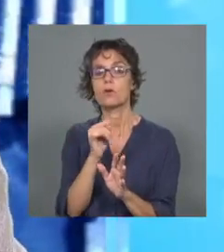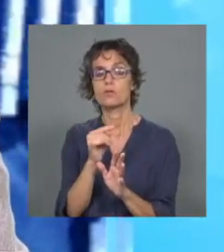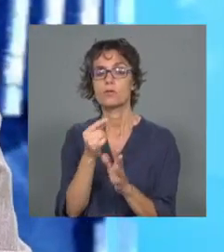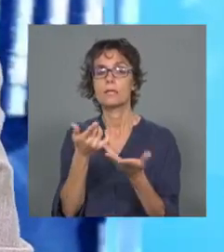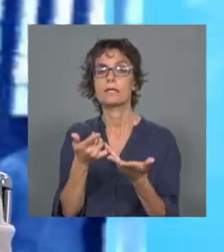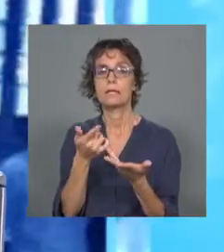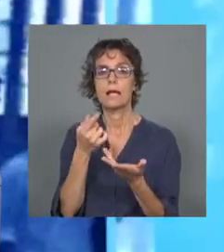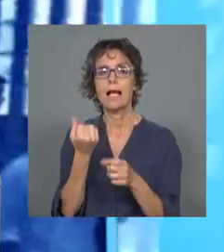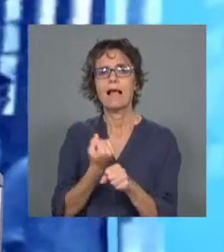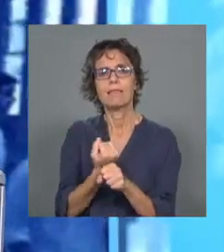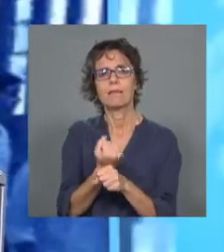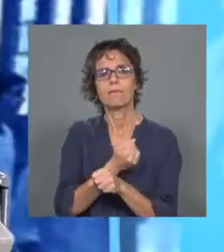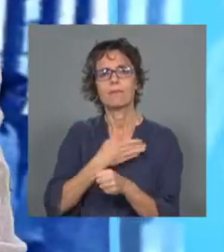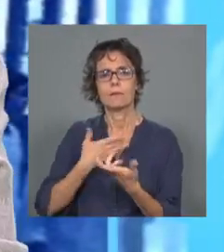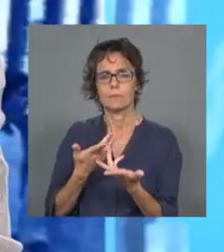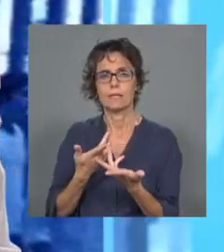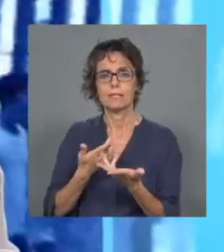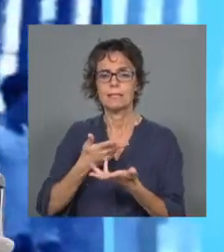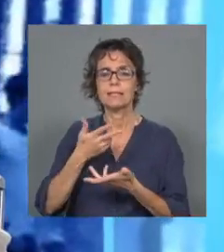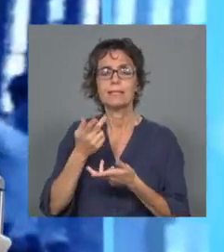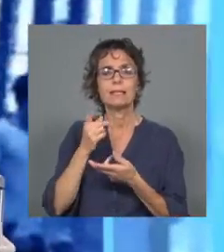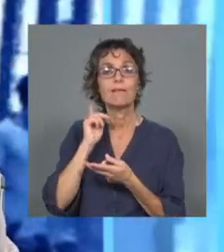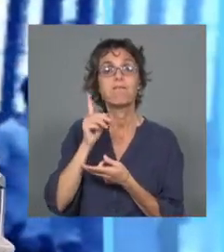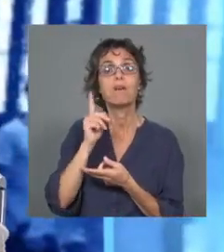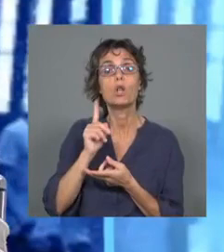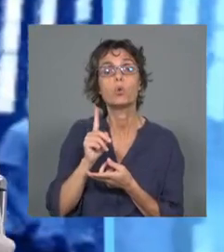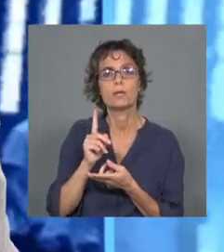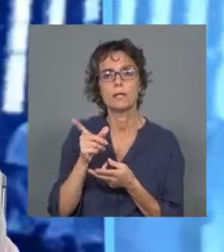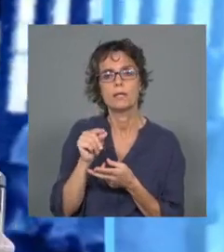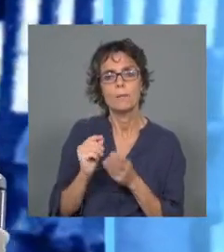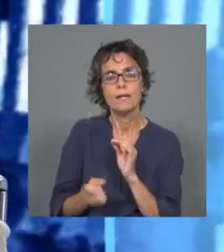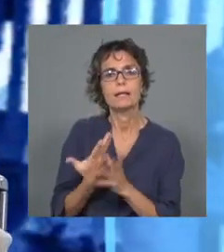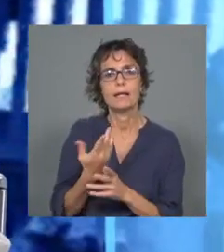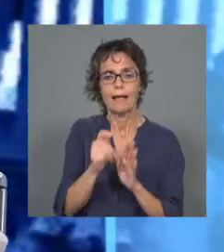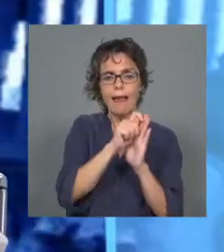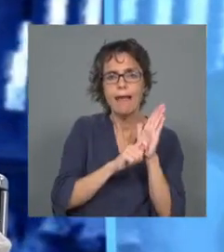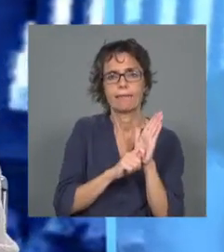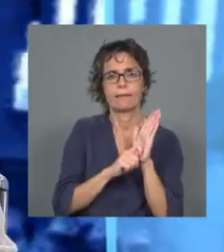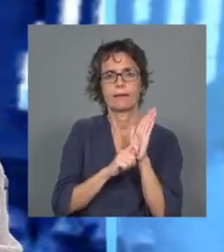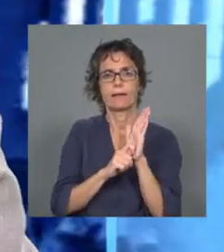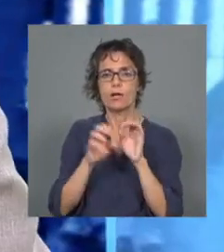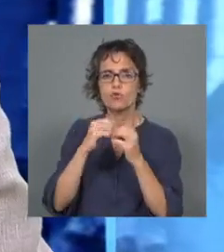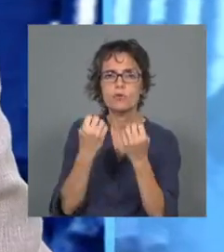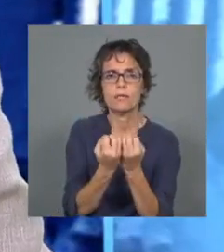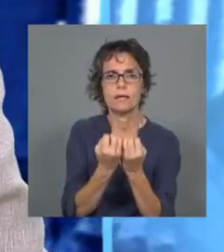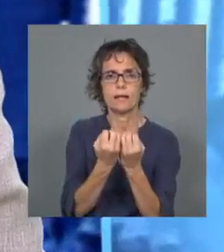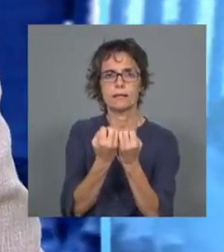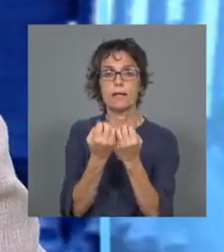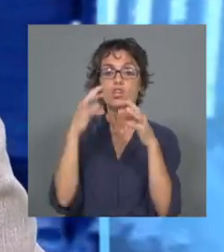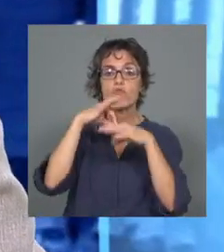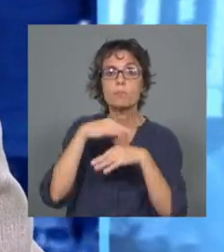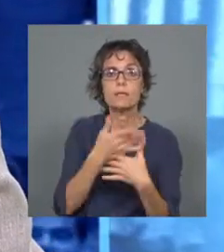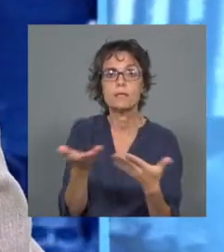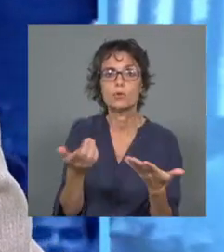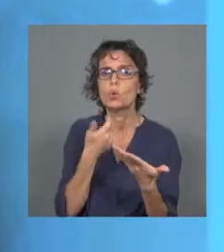valor, mas não é apenas lucro, é valor familiar, social, ético e espiritual, e esse é o grande desafio. Muito bem,